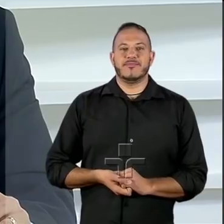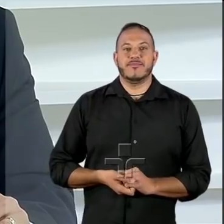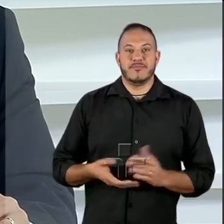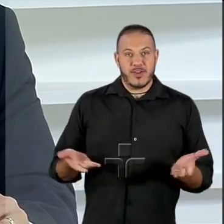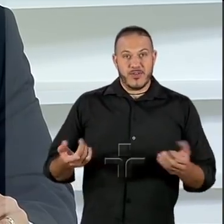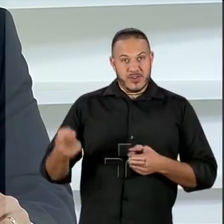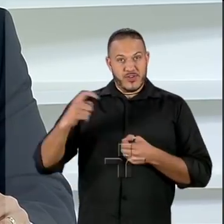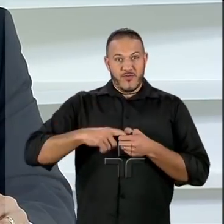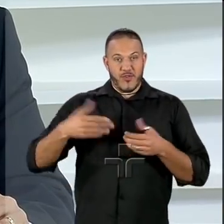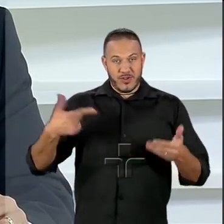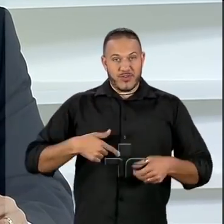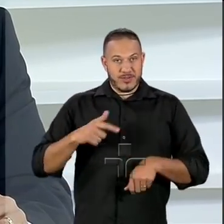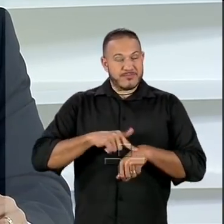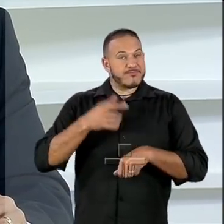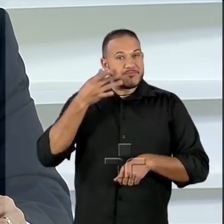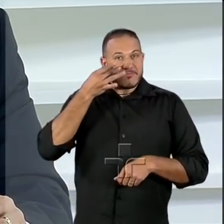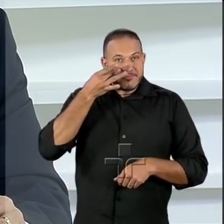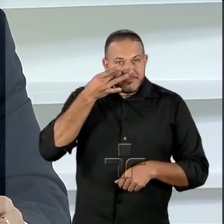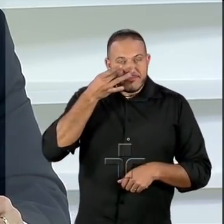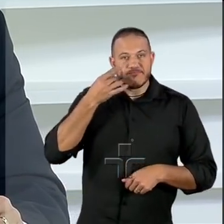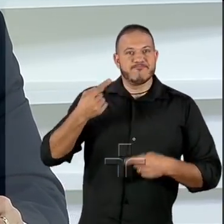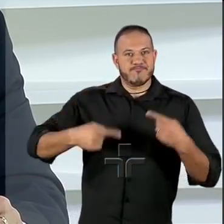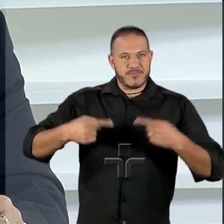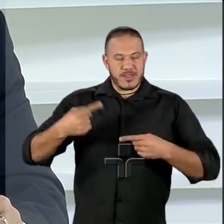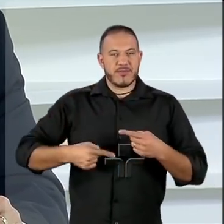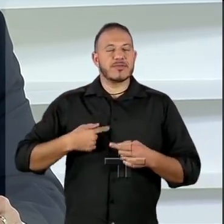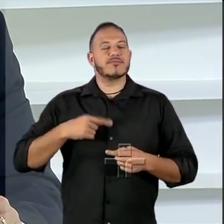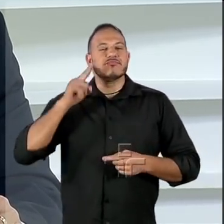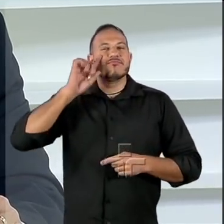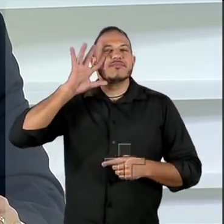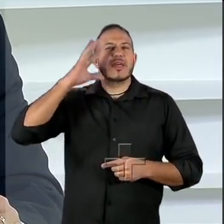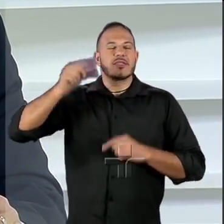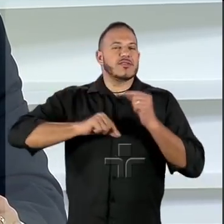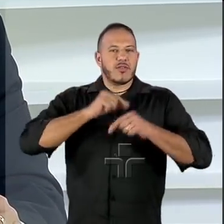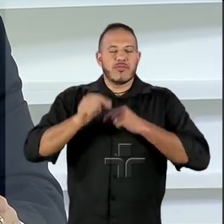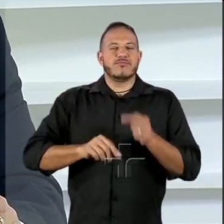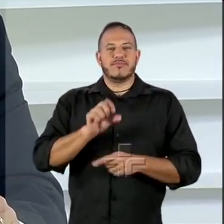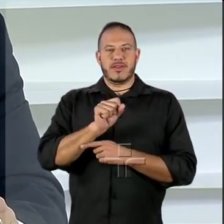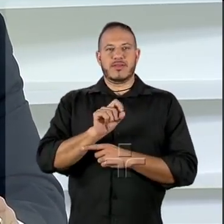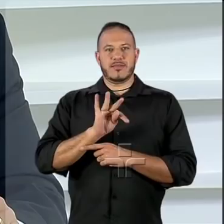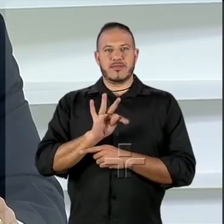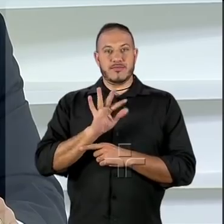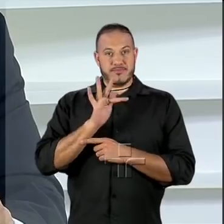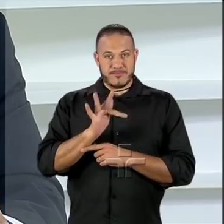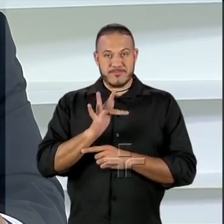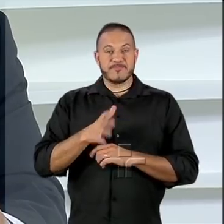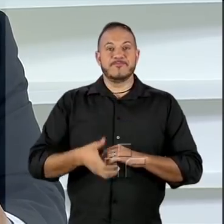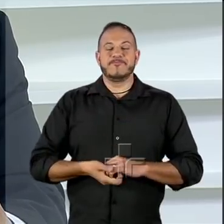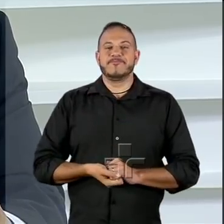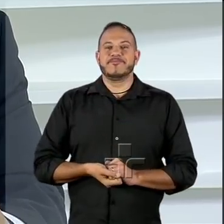Estamos de volta ao vivo com o debate sobre as recentes decisões do Supremo Tribunal Federal.